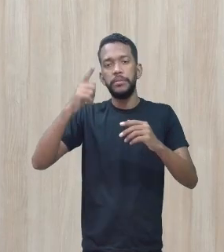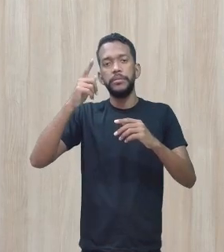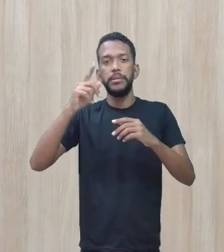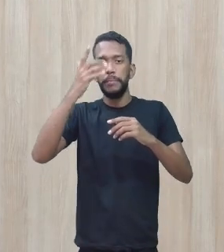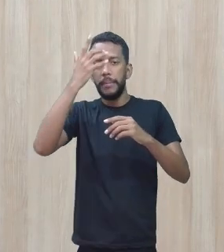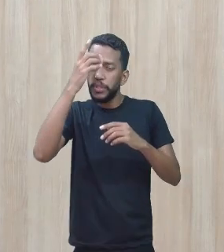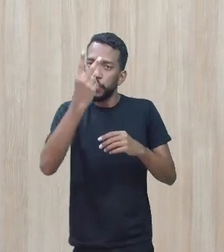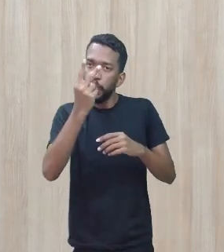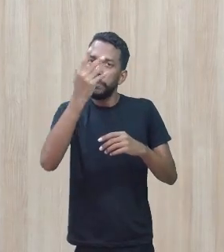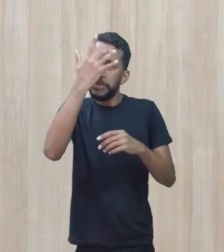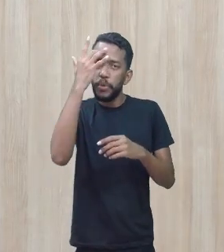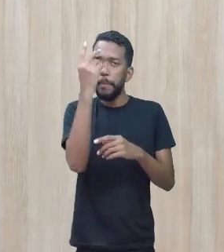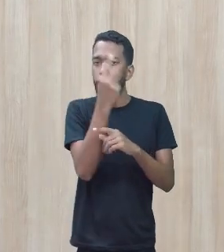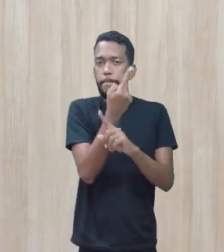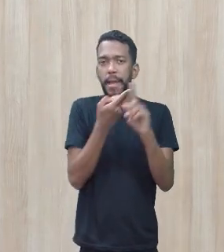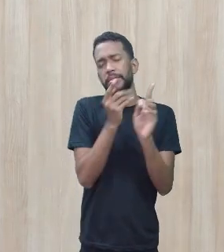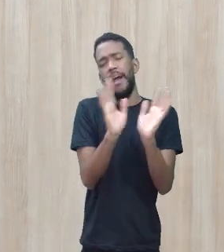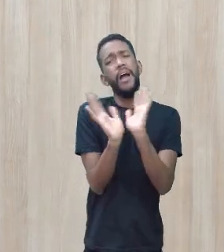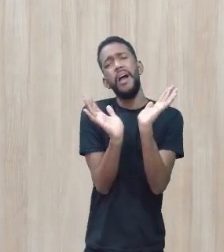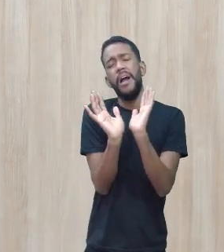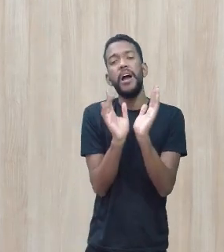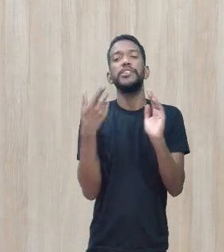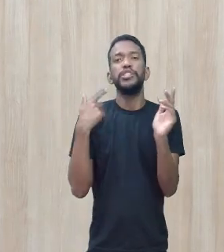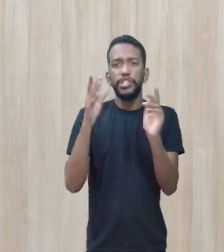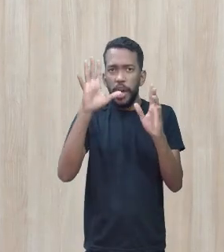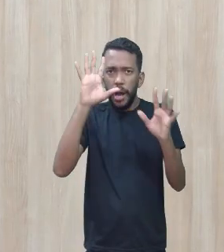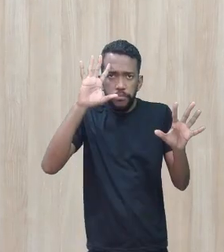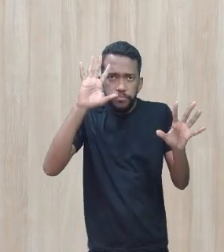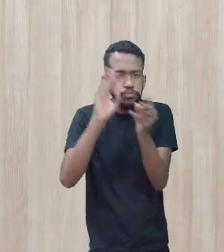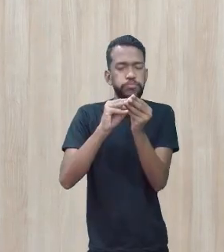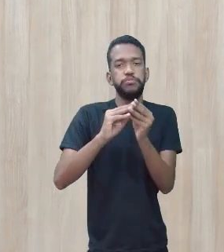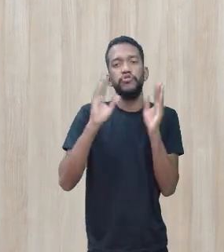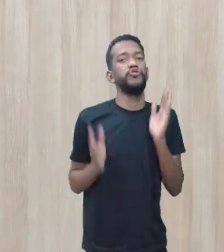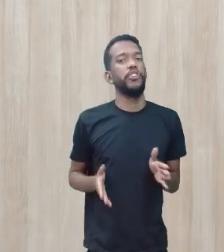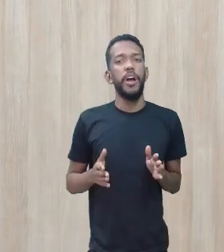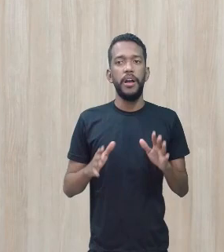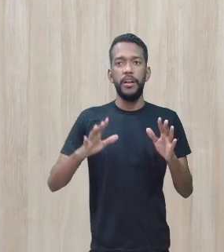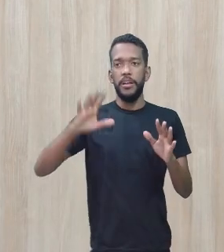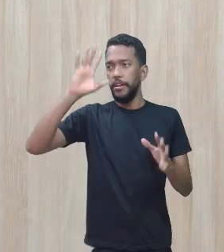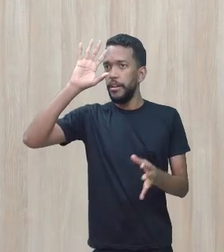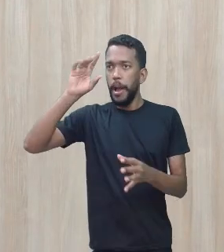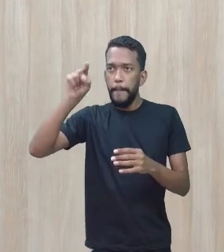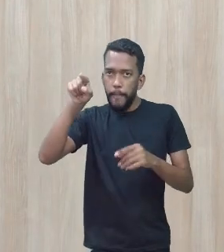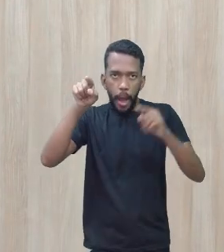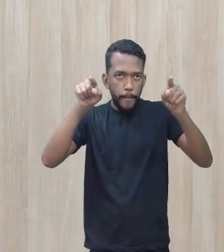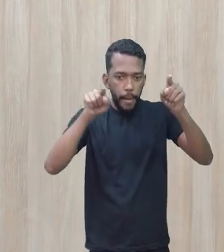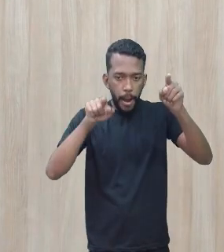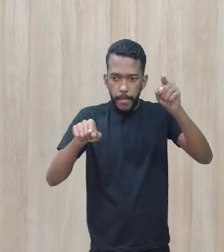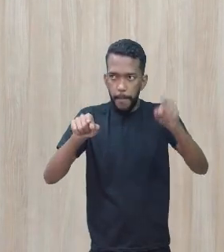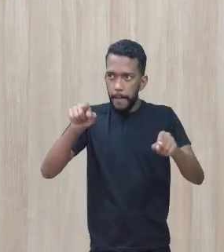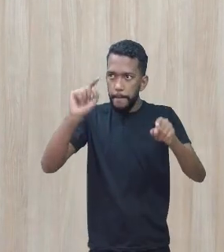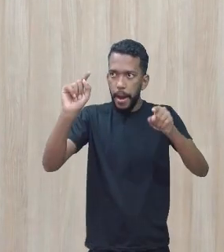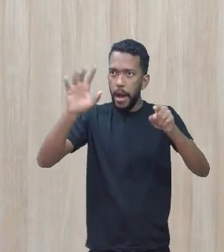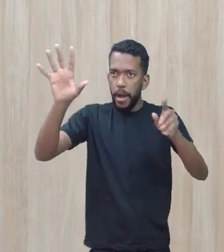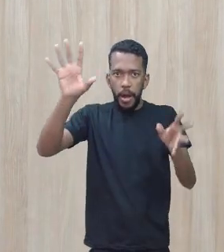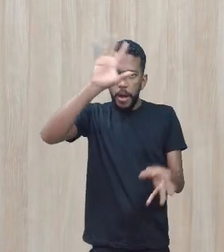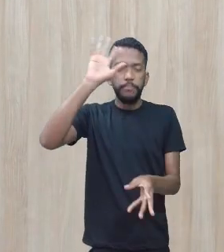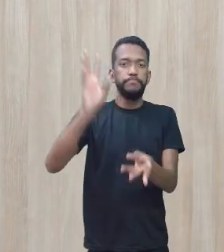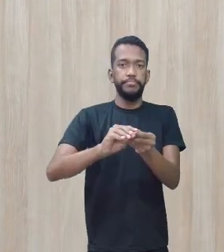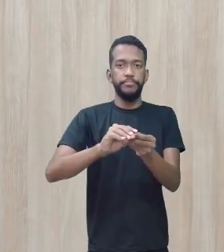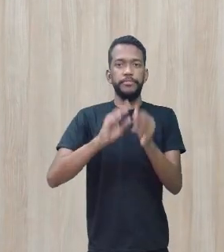2,5 pessoas. A gente junta essas informações. Então, a ideia da definição aqui é